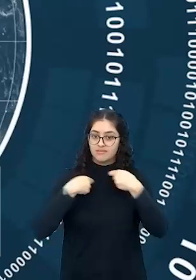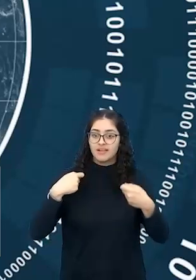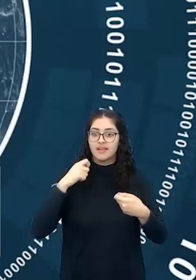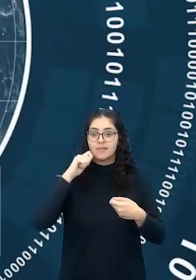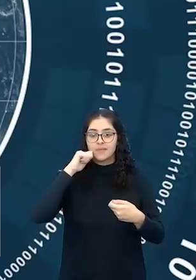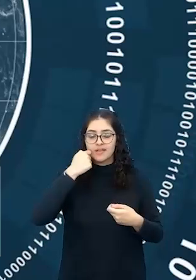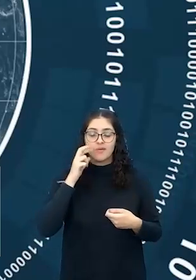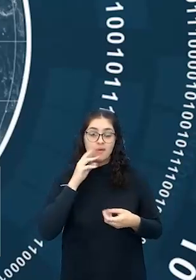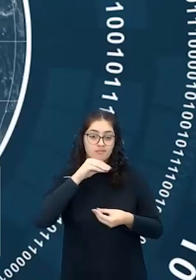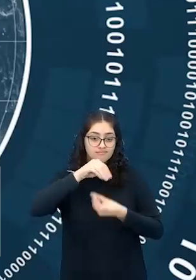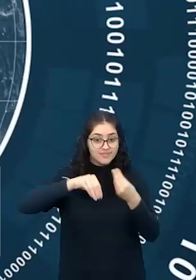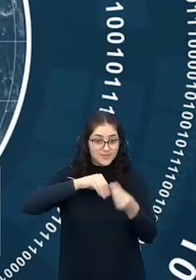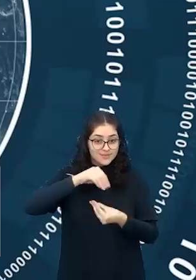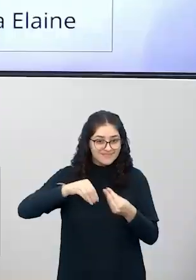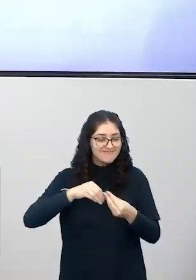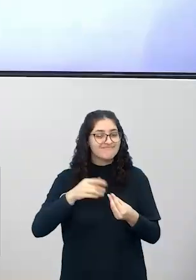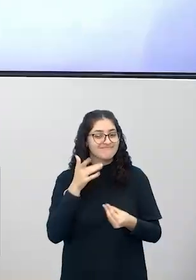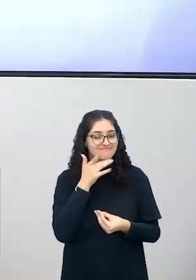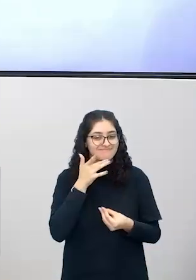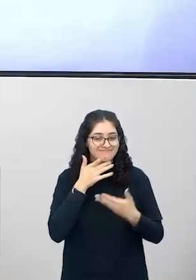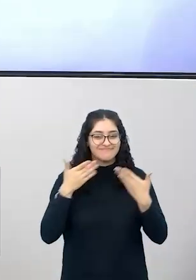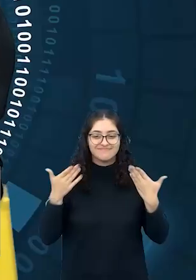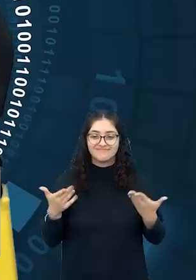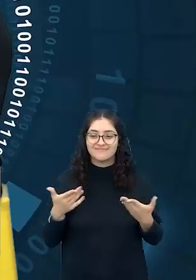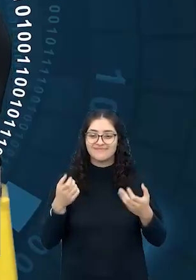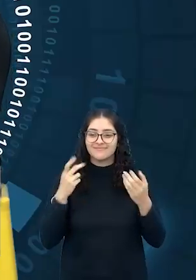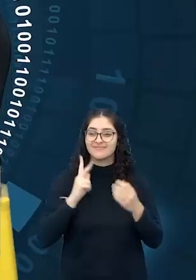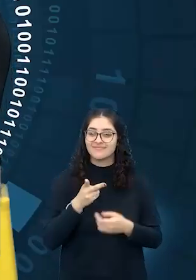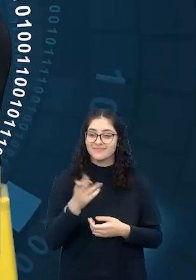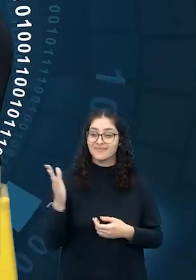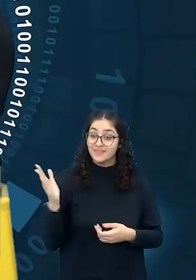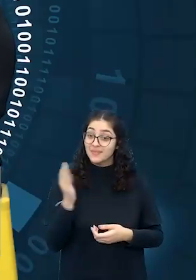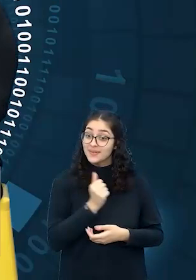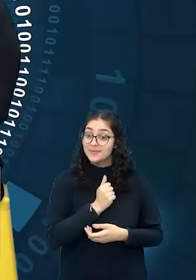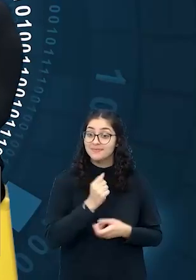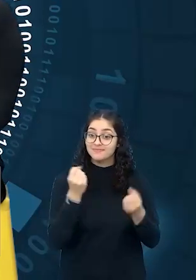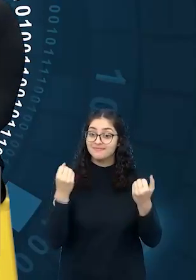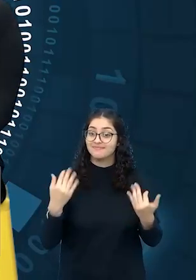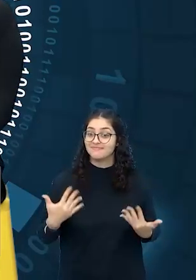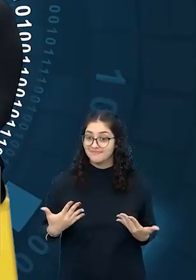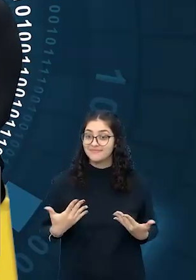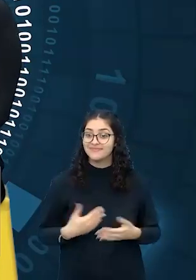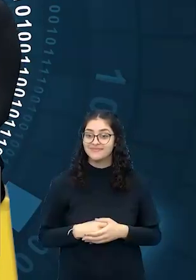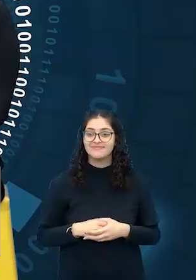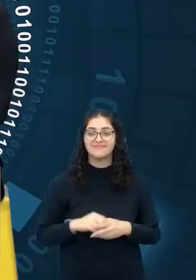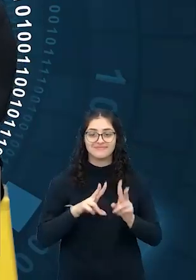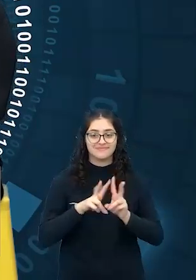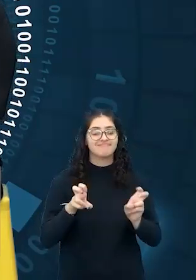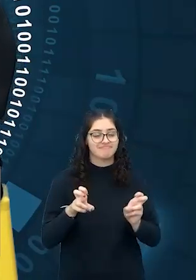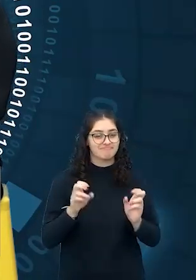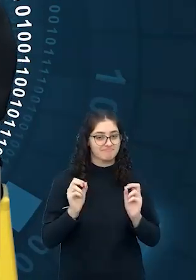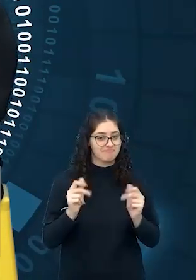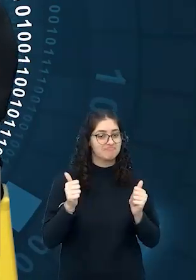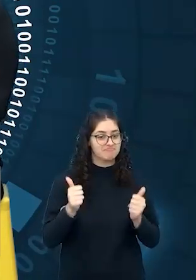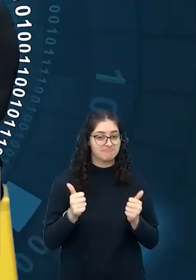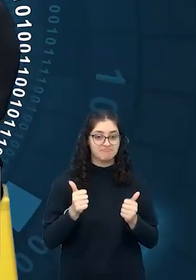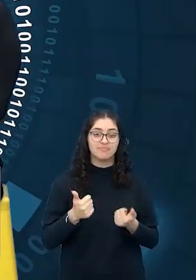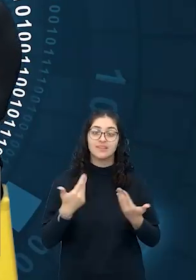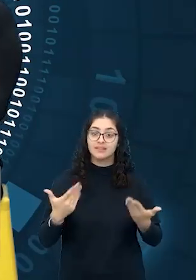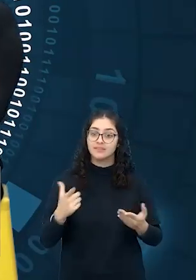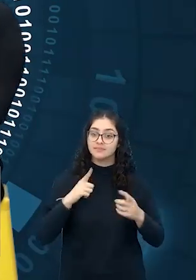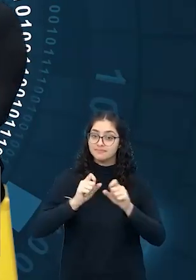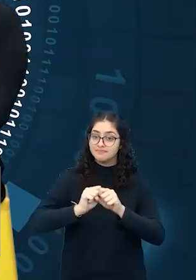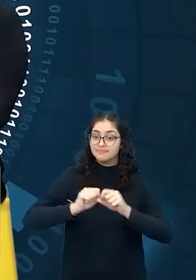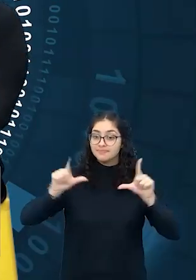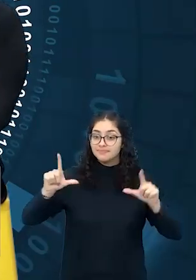também aqui. Que delícia! Vamos começar falando sobre isso, né? Vamos começar falando Ana, sobre isso. Muito bom. Bom, nós temos aí na